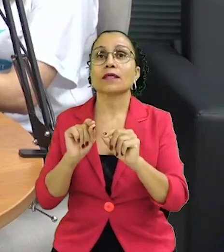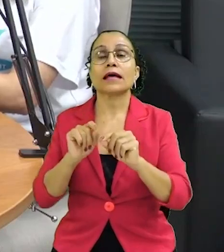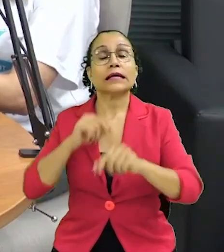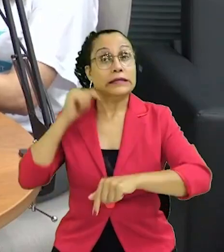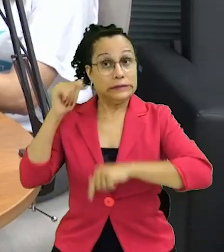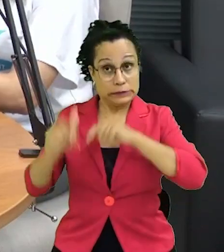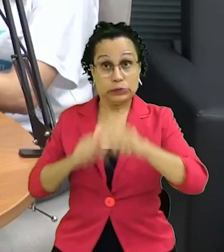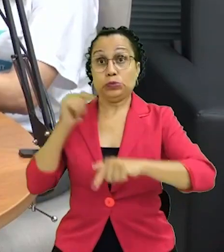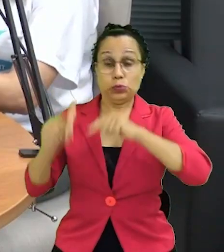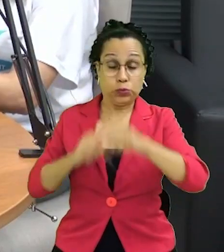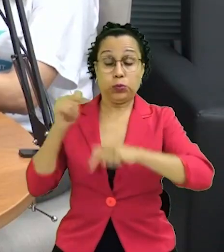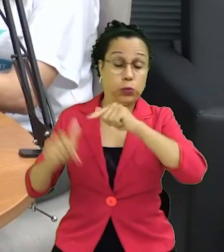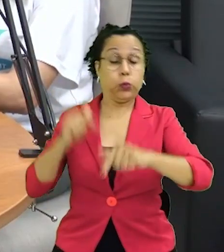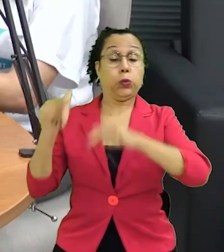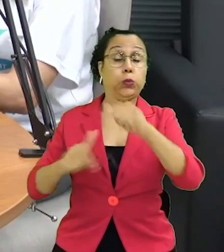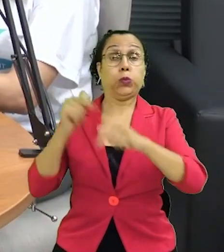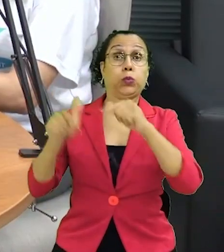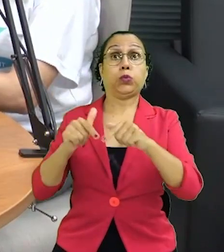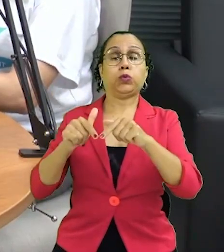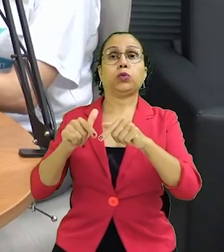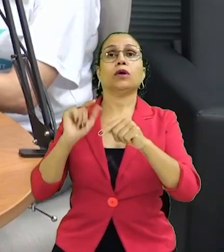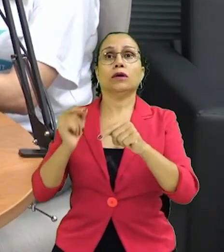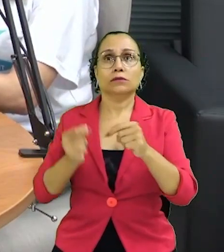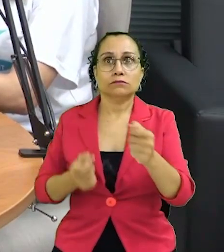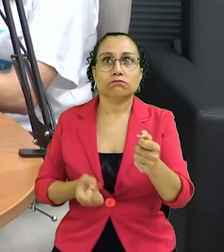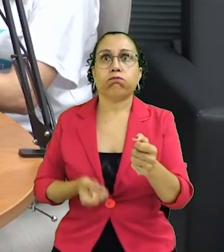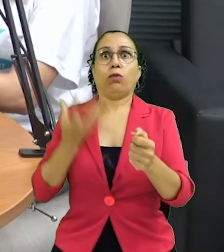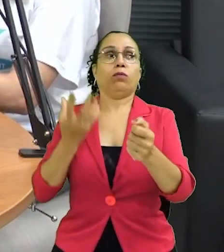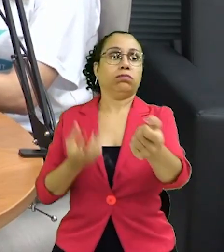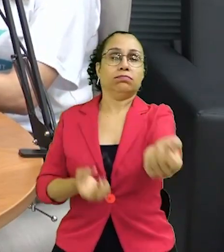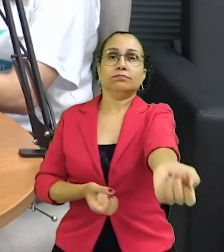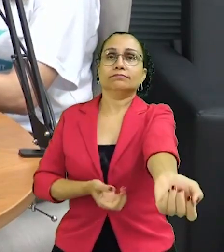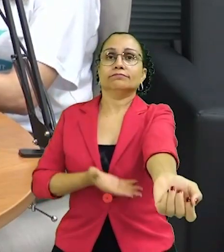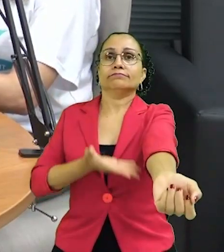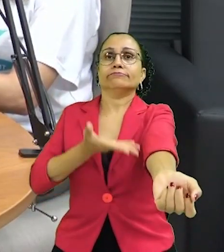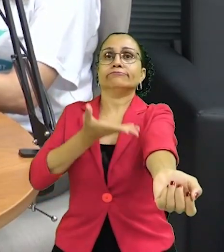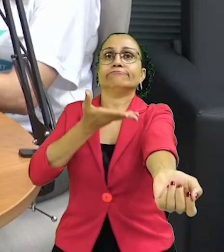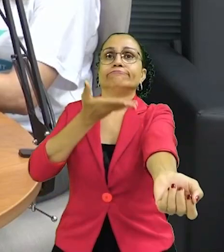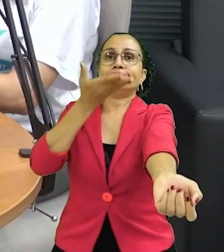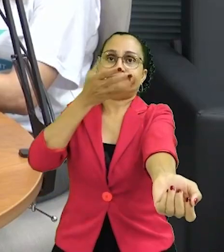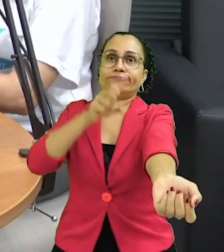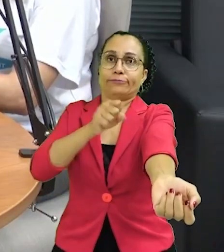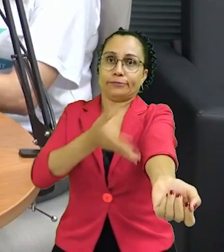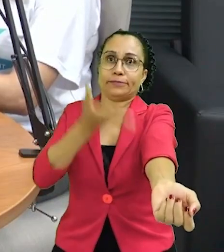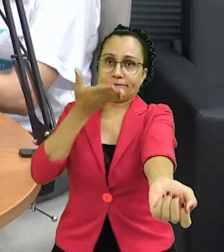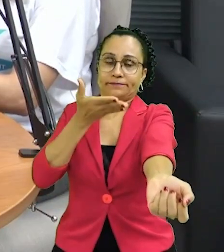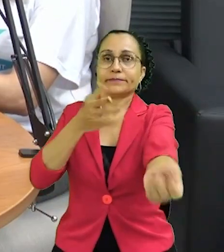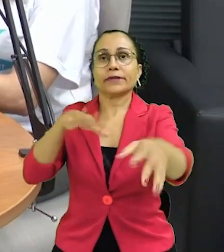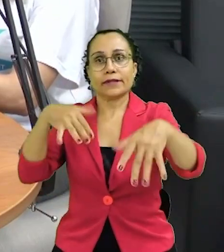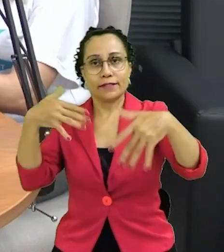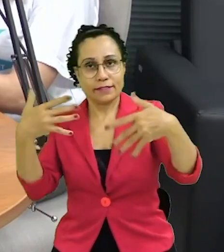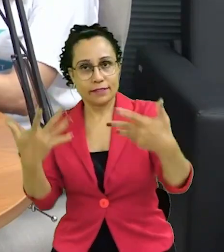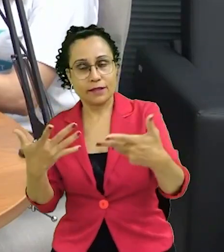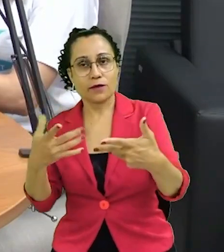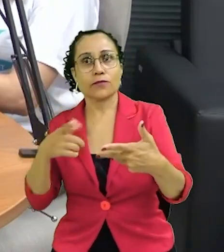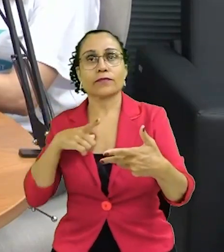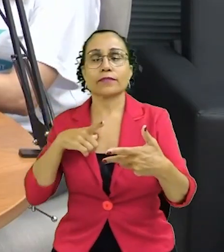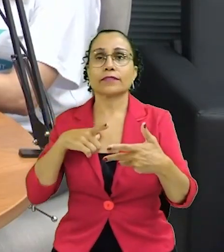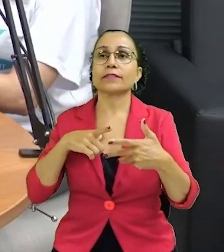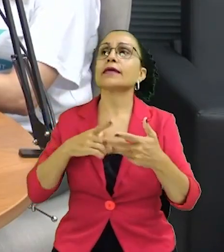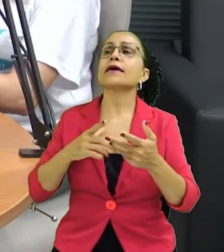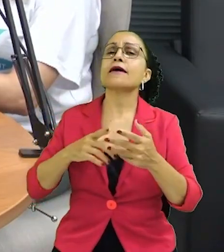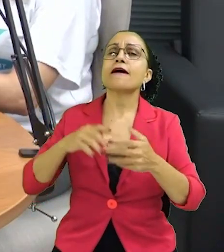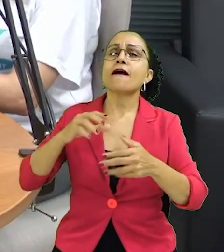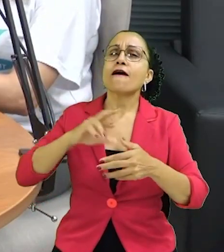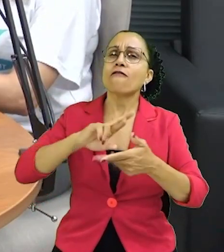de trabalho, né? Por conta do excesso de trabalho, por conta do estresse, a gente tem elevados hormônios